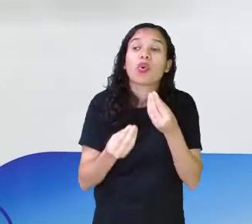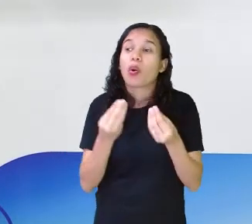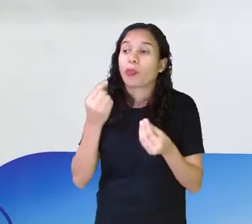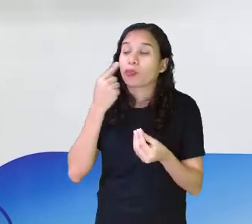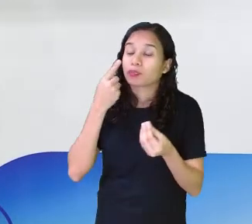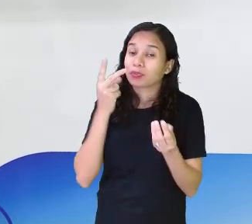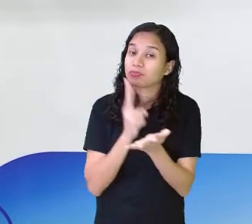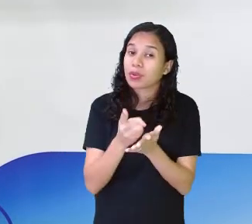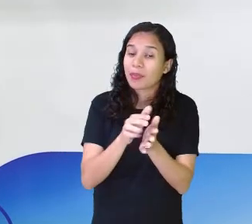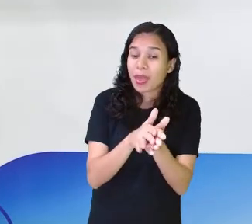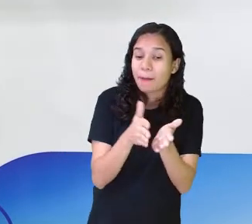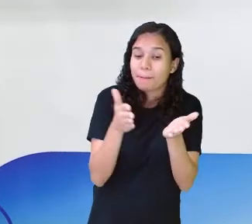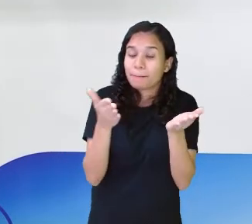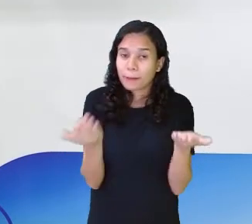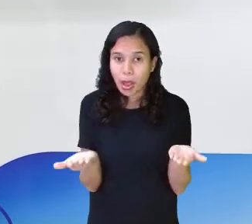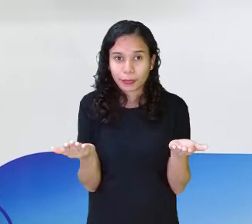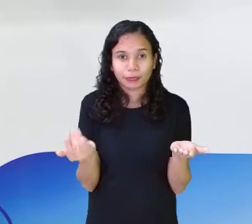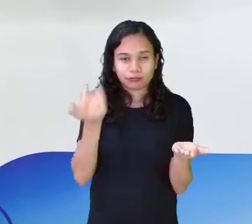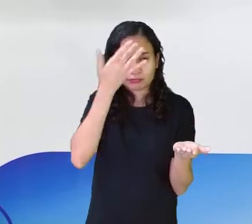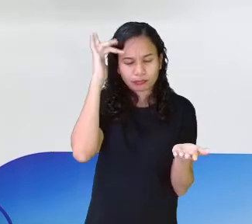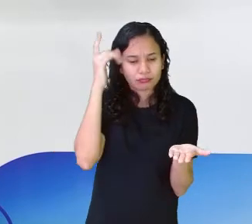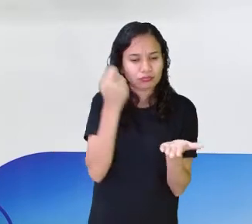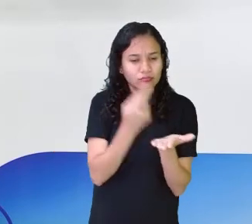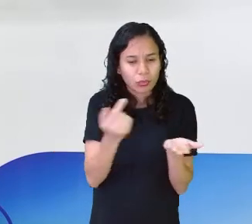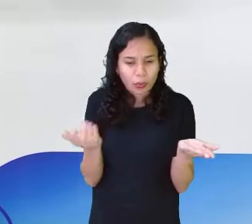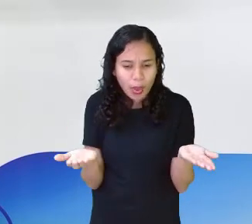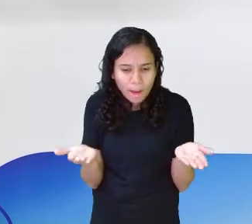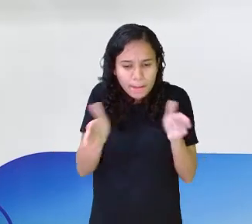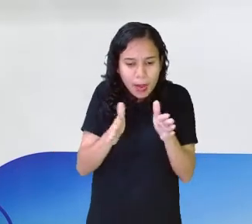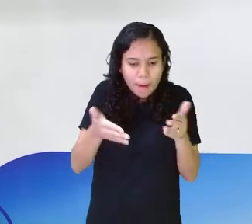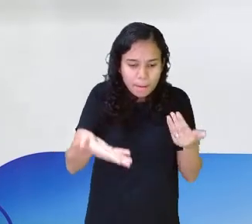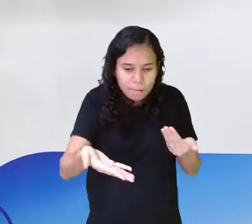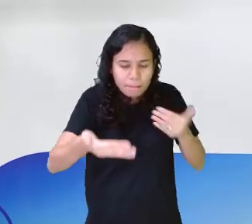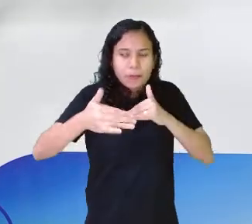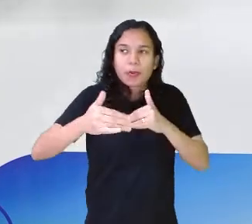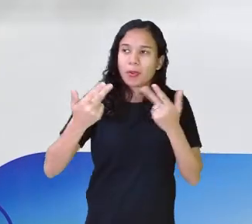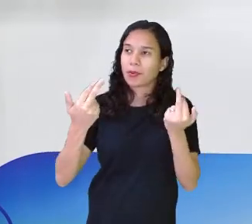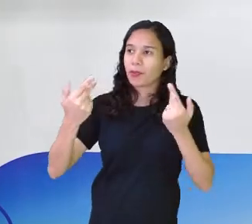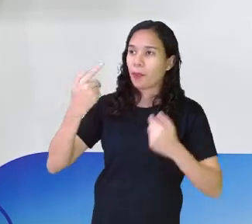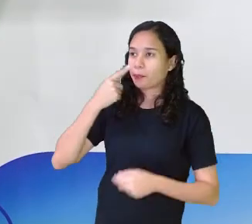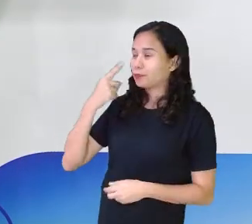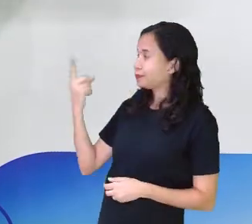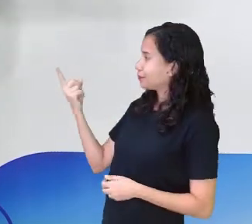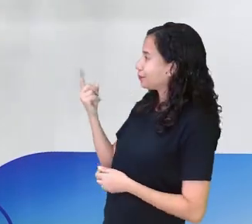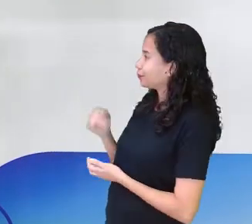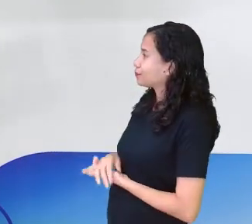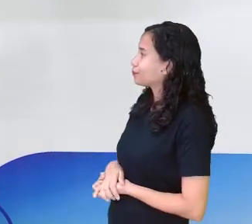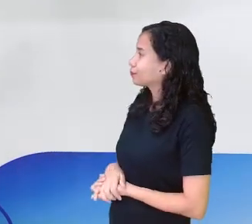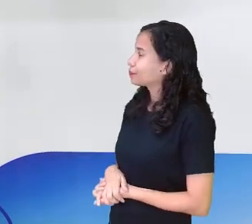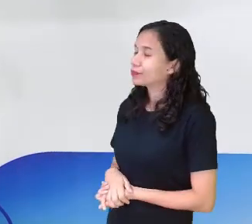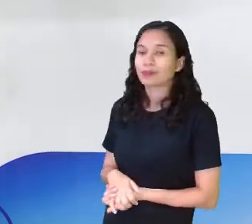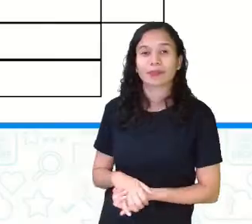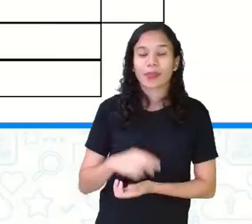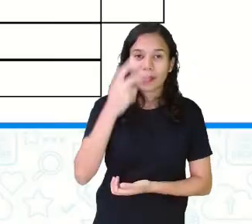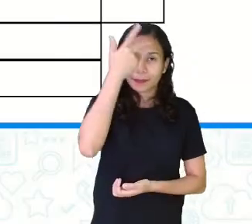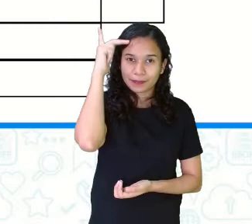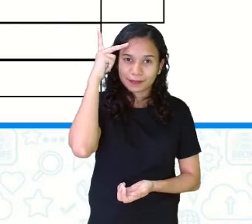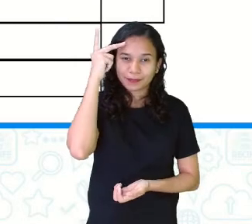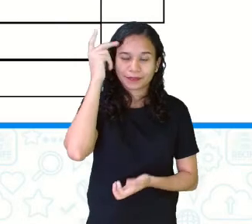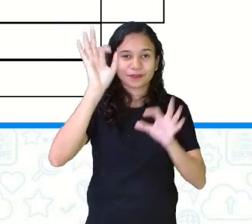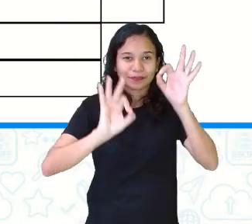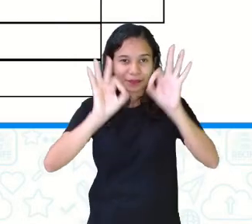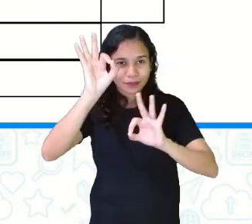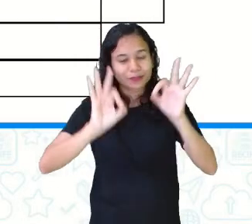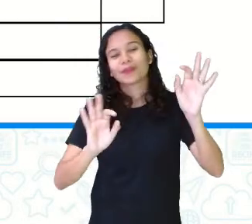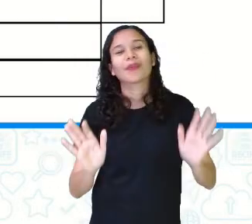formato plano. Elas vêm em moldes, como esses moldes aqui. As pessoas que vão